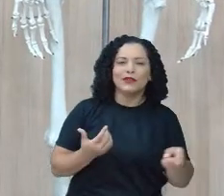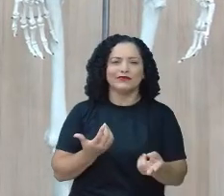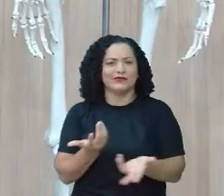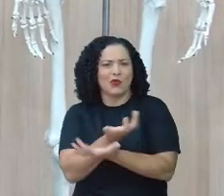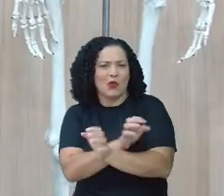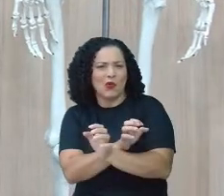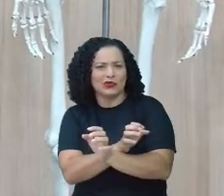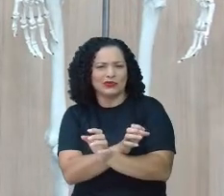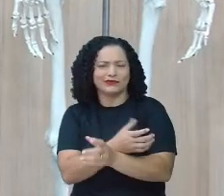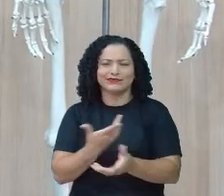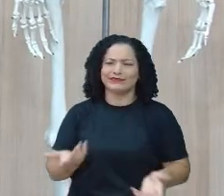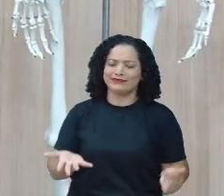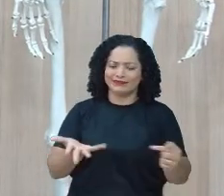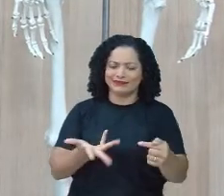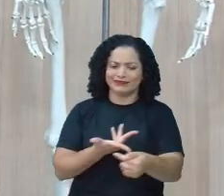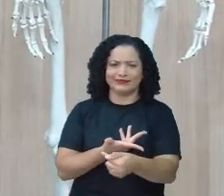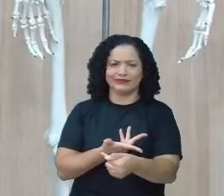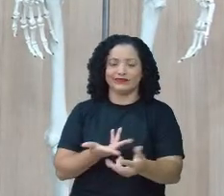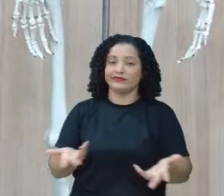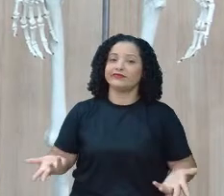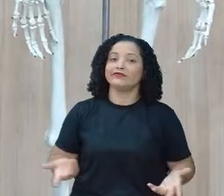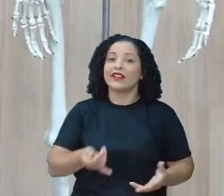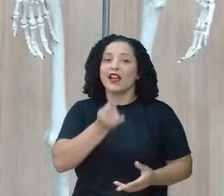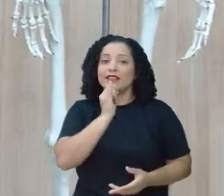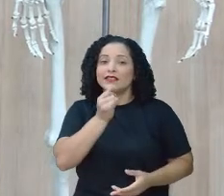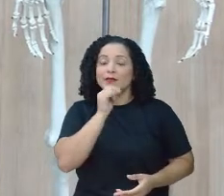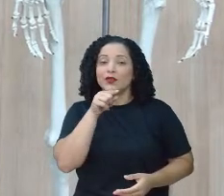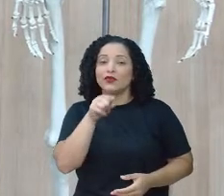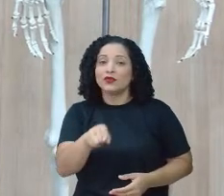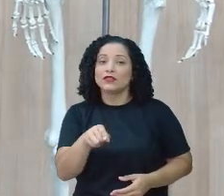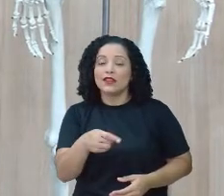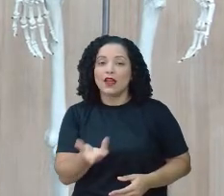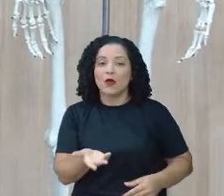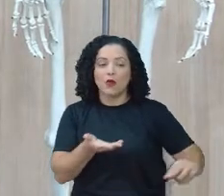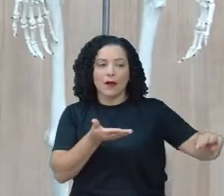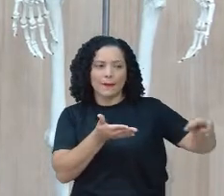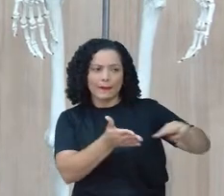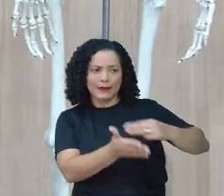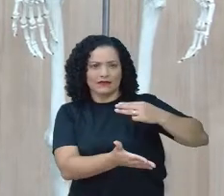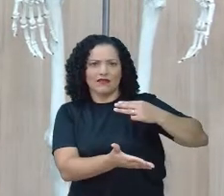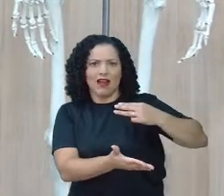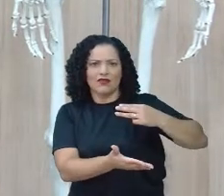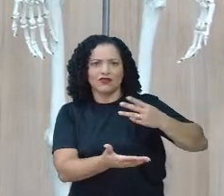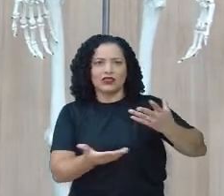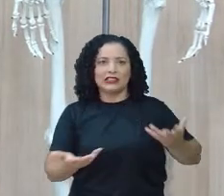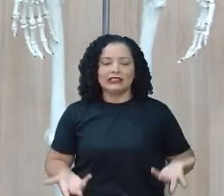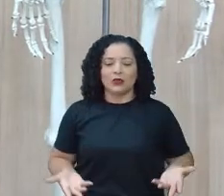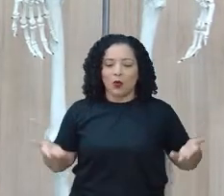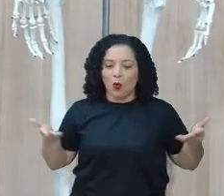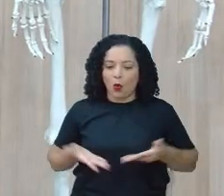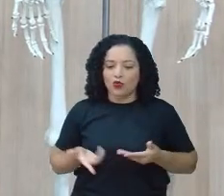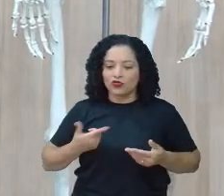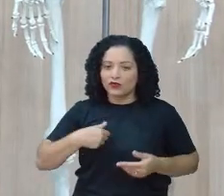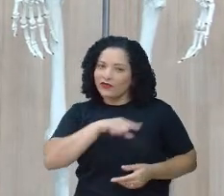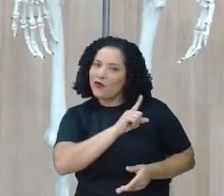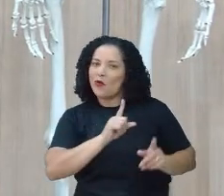exemplos. Imagina que você recebe, né, uma mensagem de um colega que diz assim: olha, hoje não vou para a escola, não.